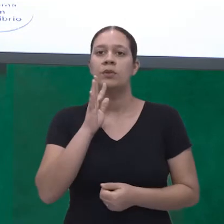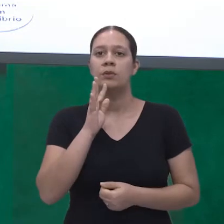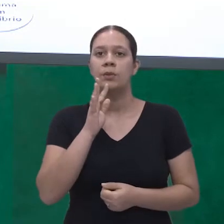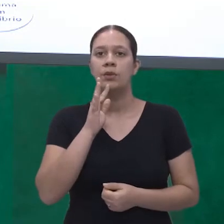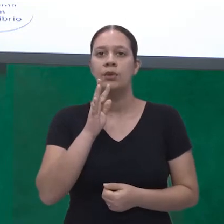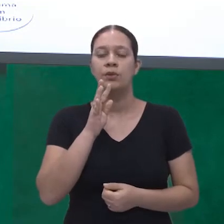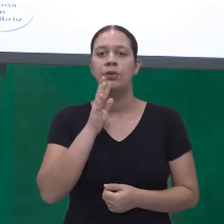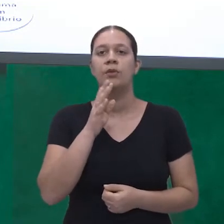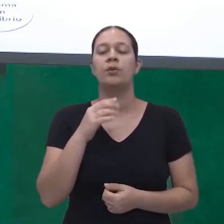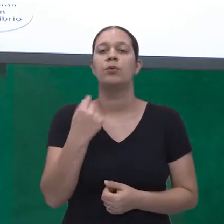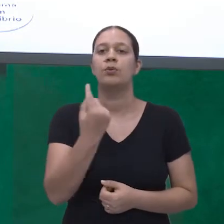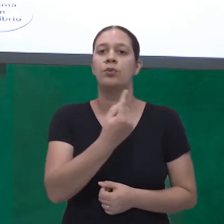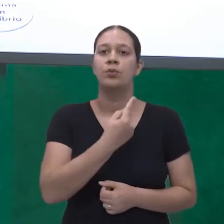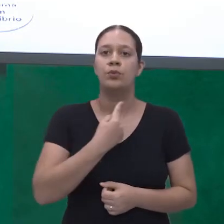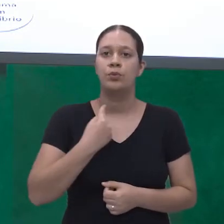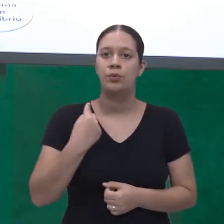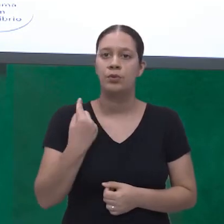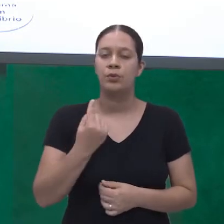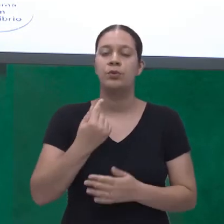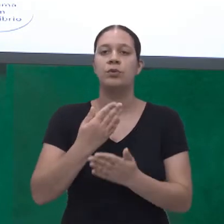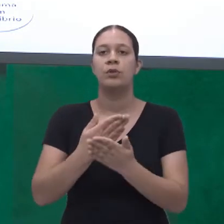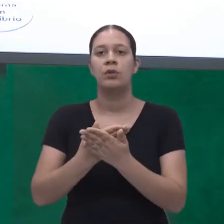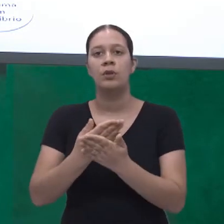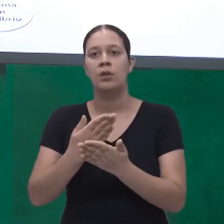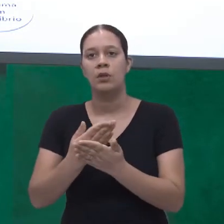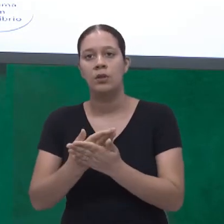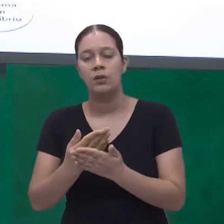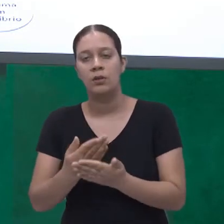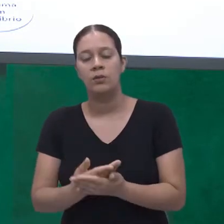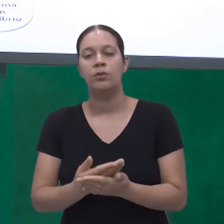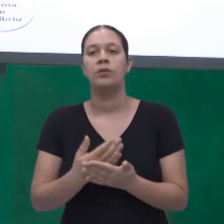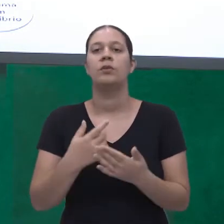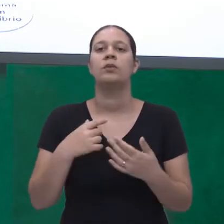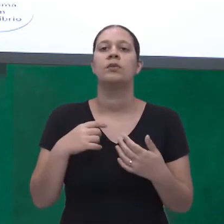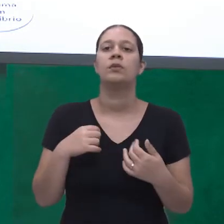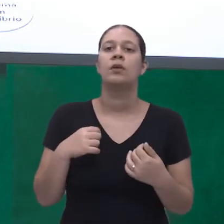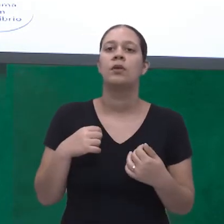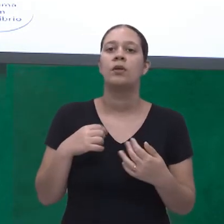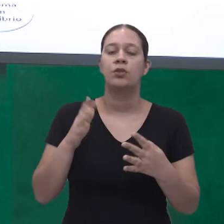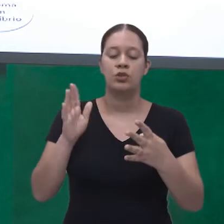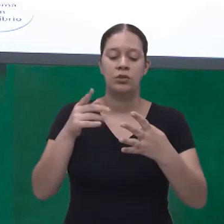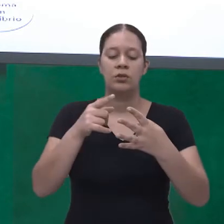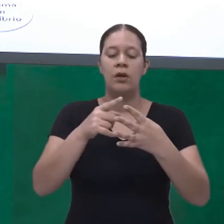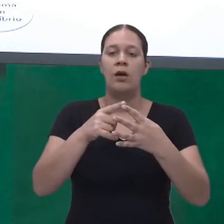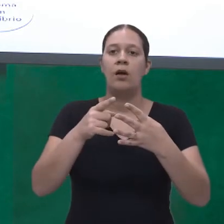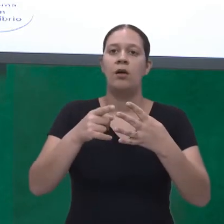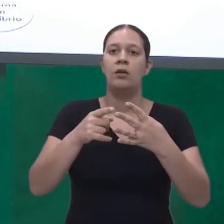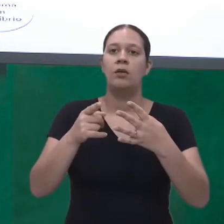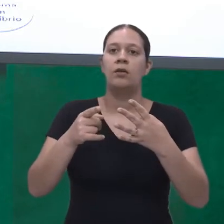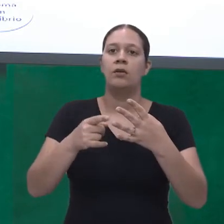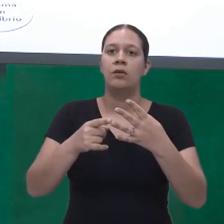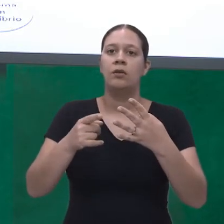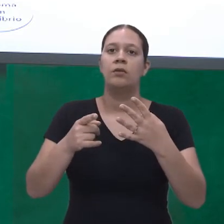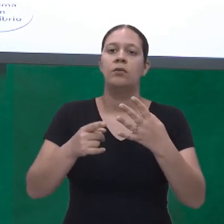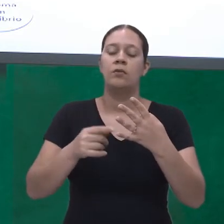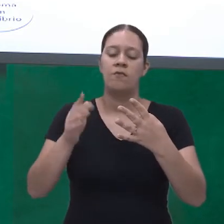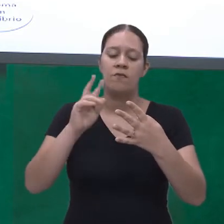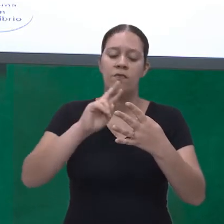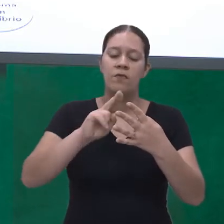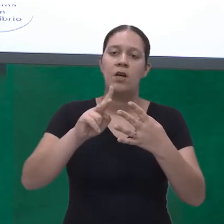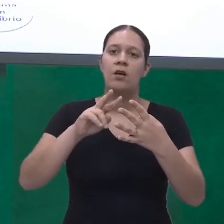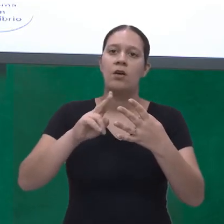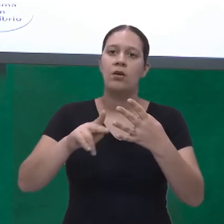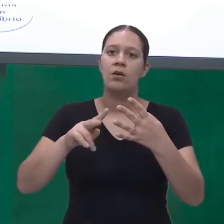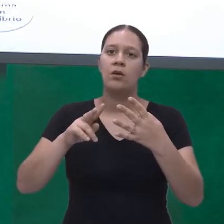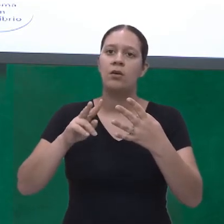conhecimento. A gente trabalhou com reações endotérmicas, reações exotérmicas, lei de